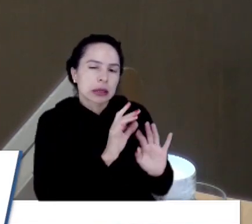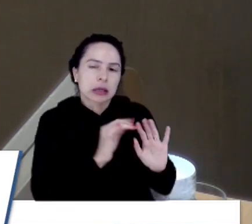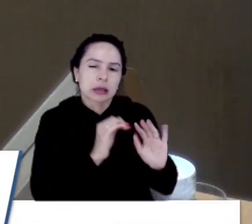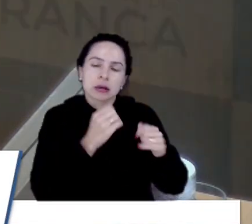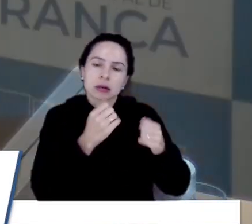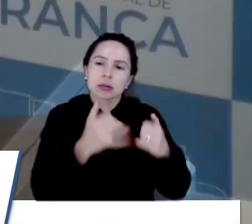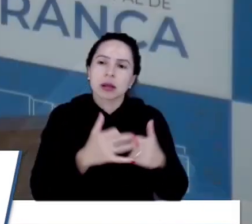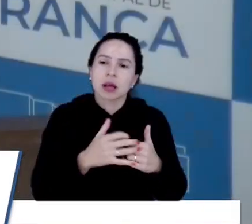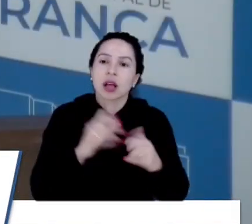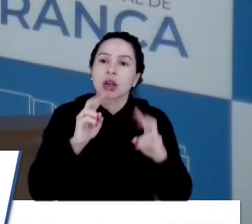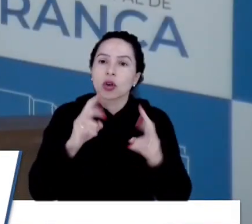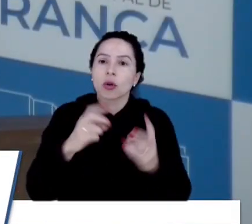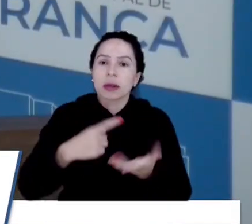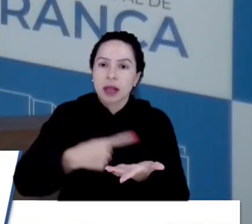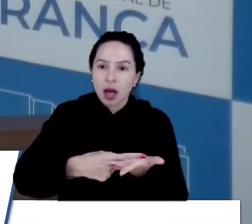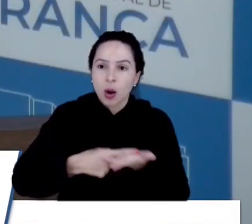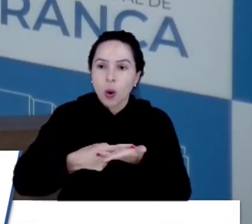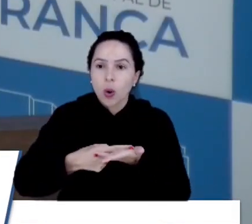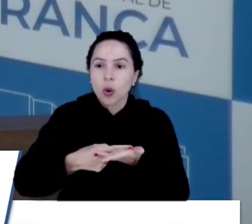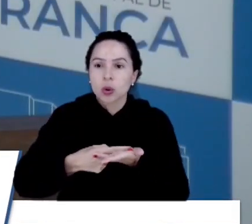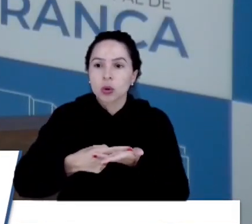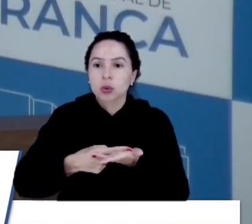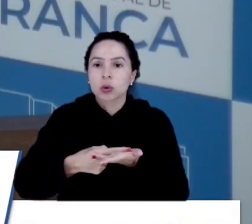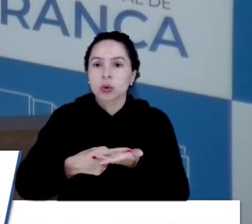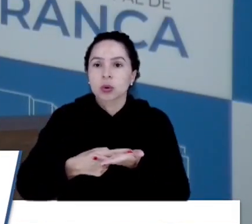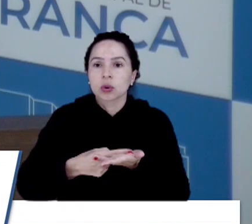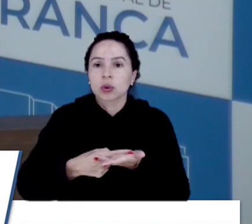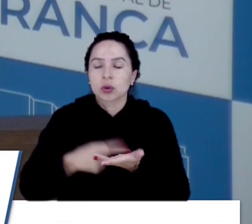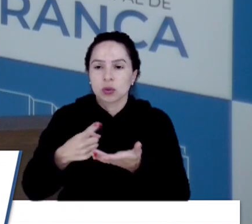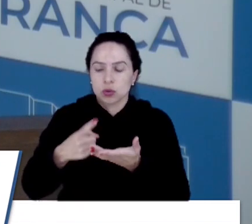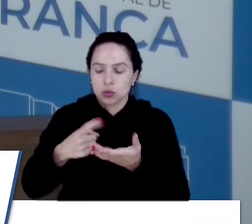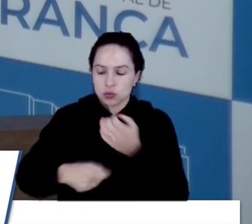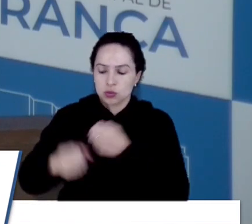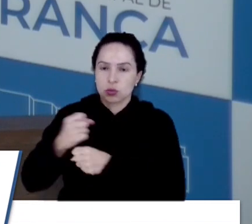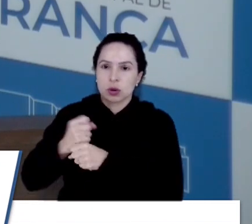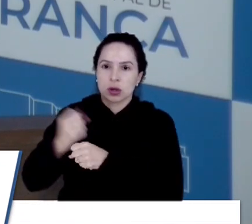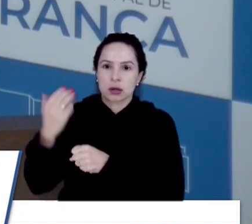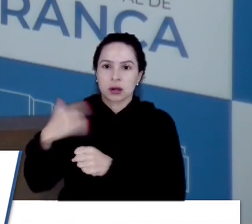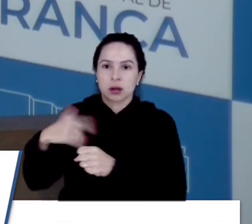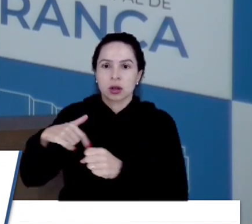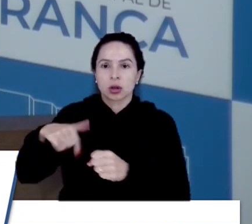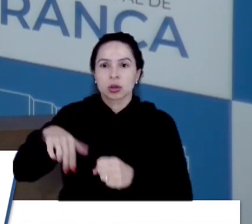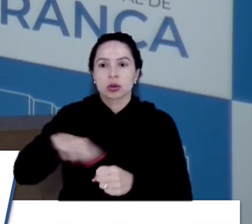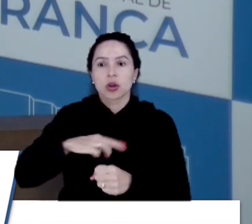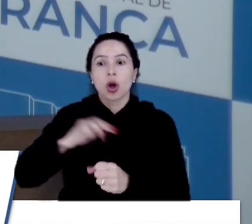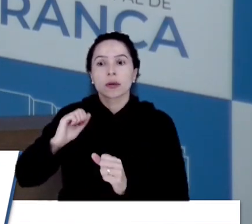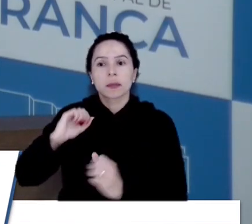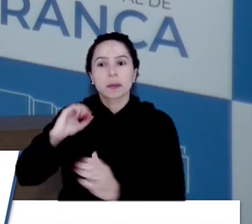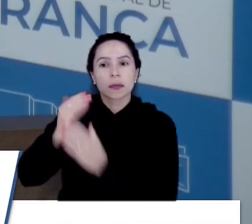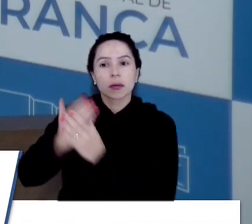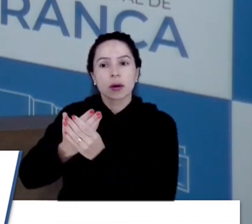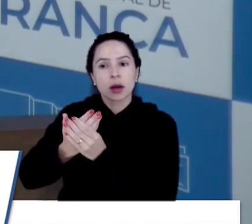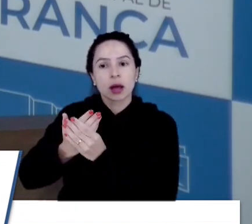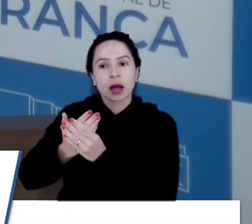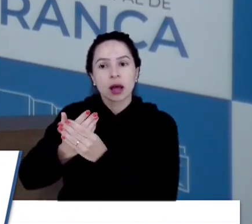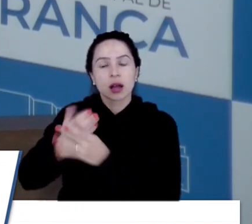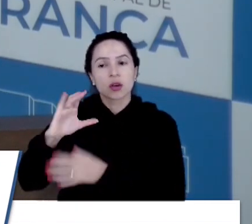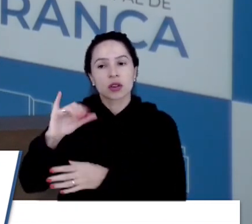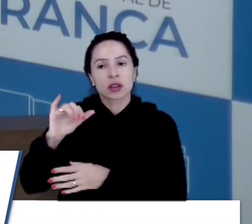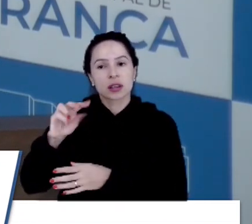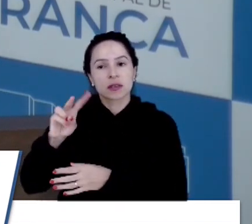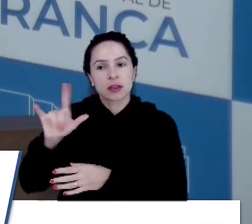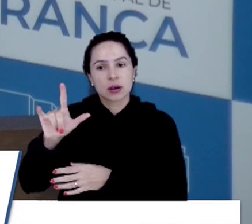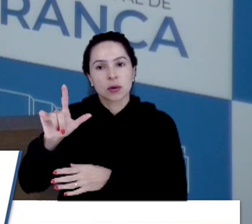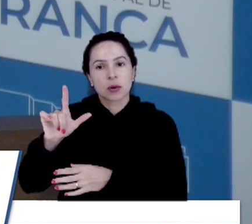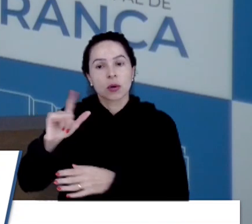em relação a esse acordo, há um ano atrás a gente ia entrar com uma ação civil pública contra